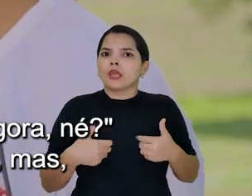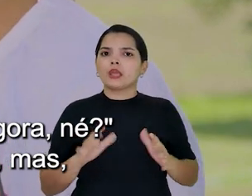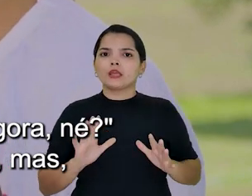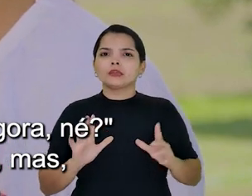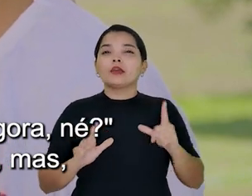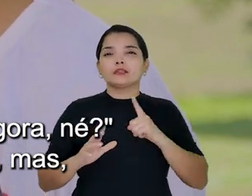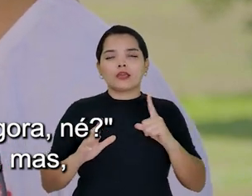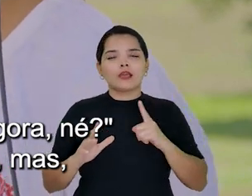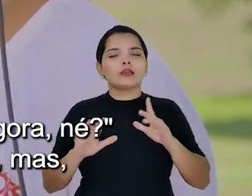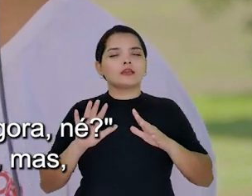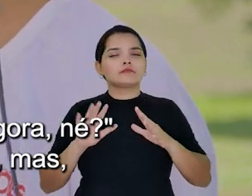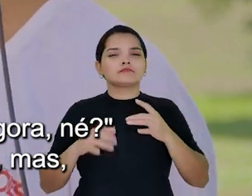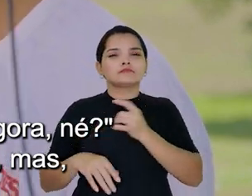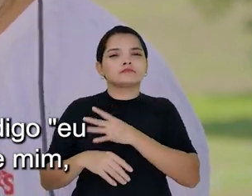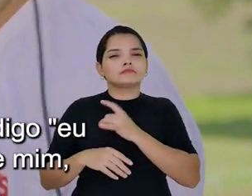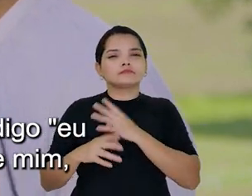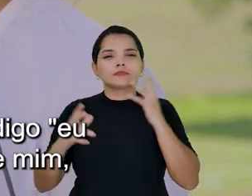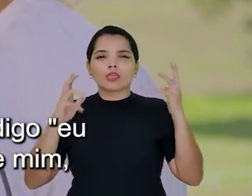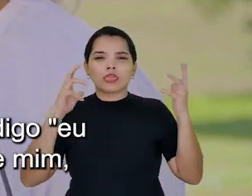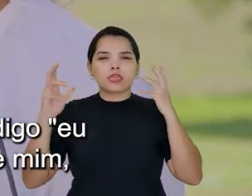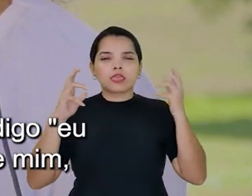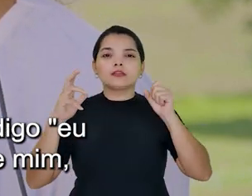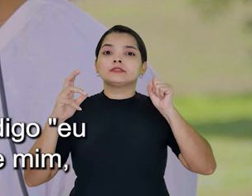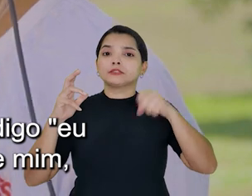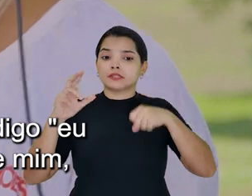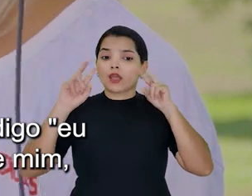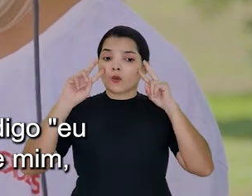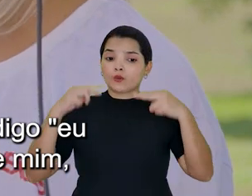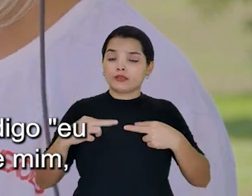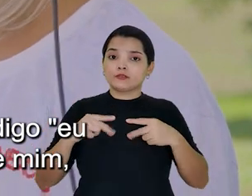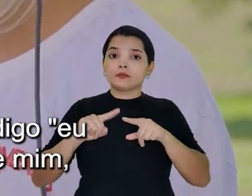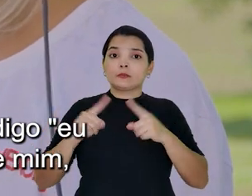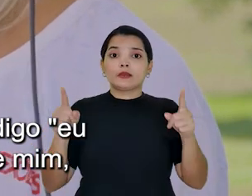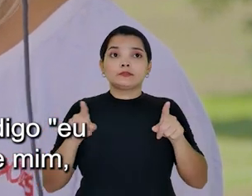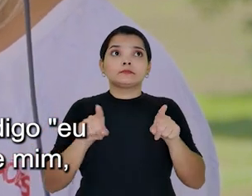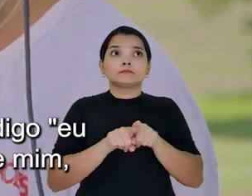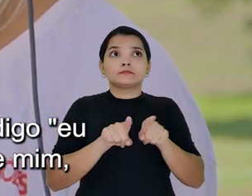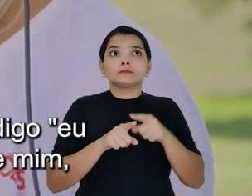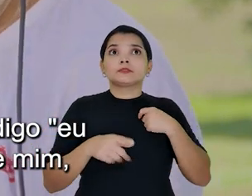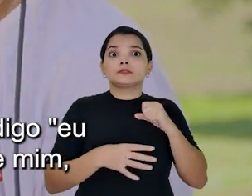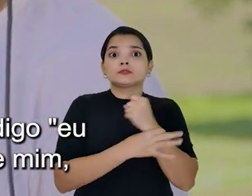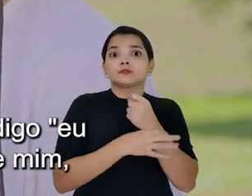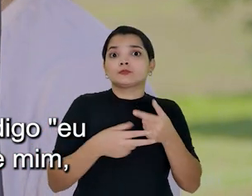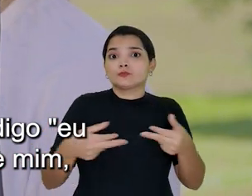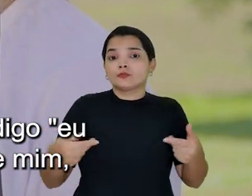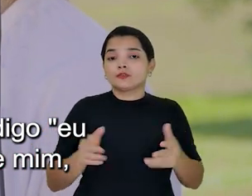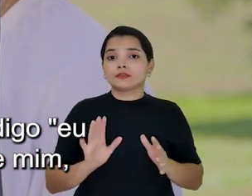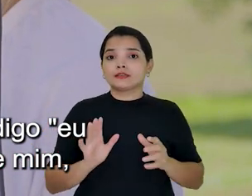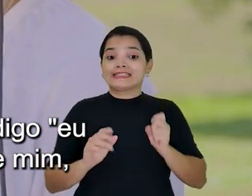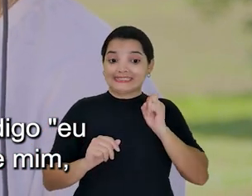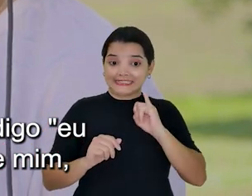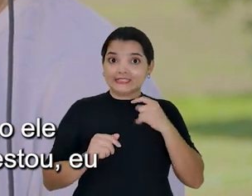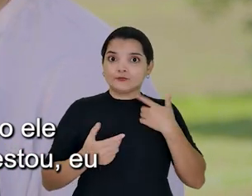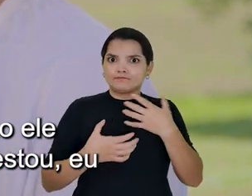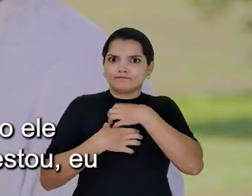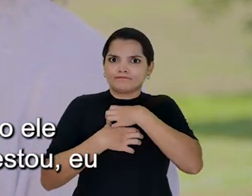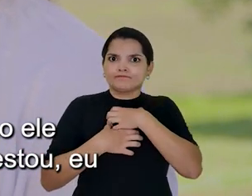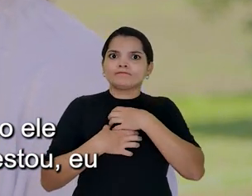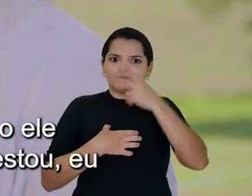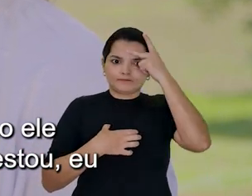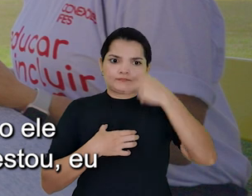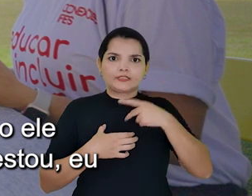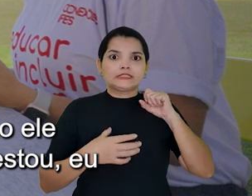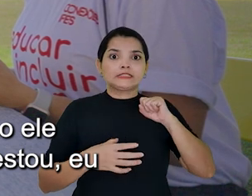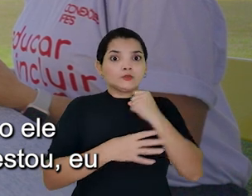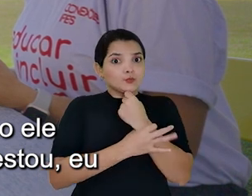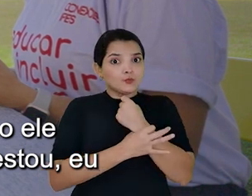as minhas vulnerabilidades sim mas as minhas potencialidades também quando eu digo eu estou bem nesse sentido se eu estou segura de mim eu consigo